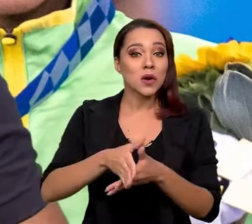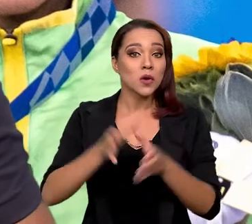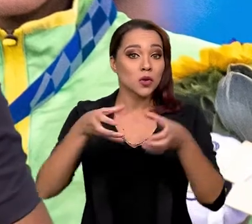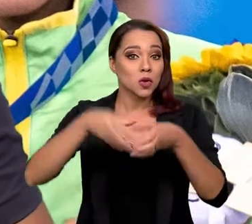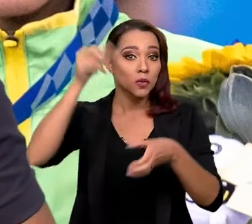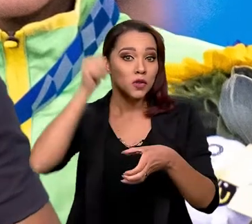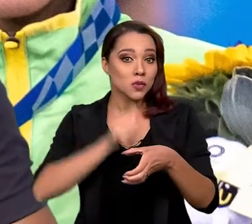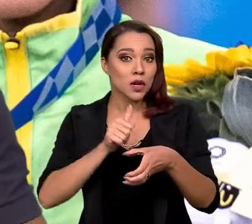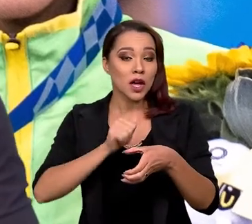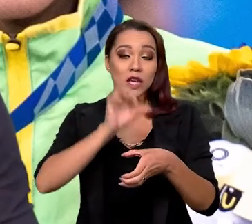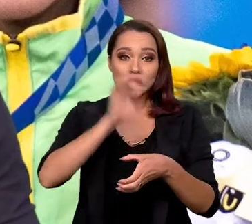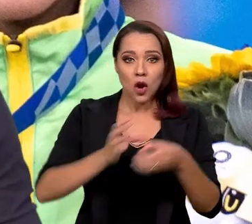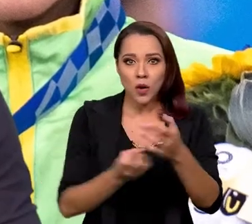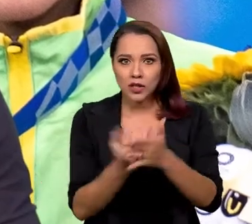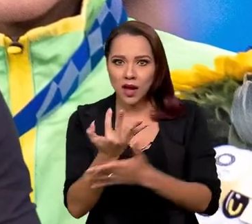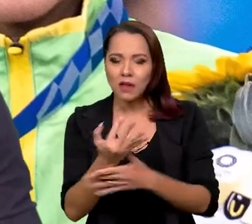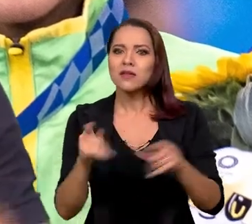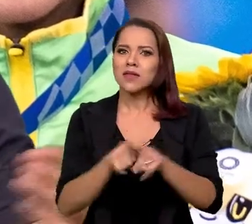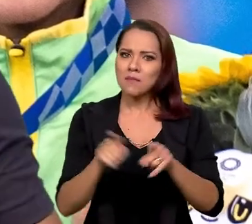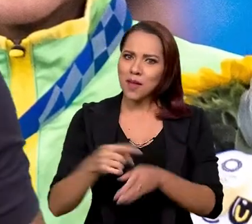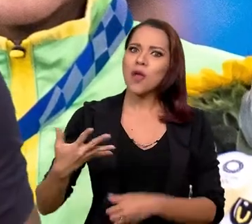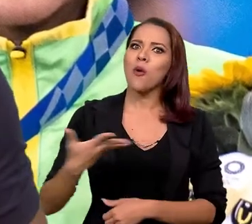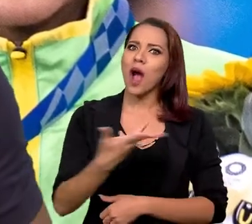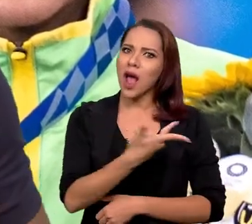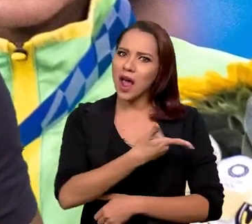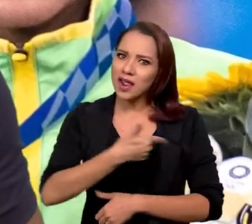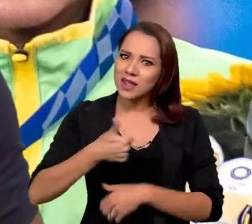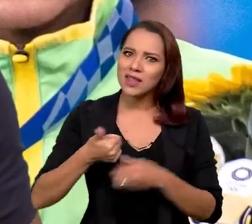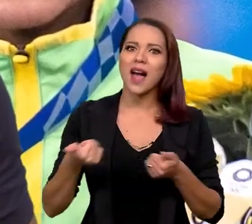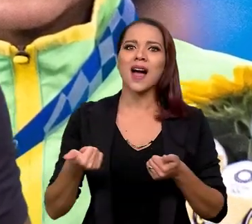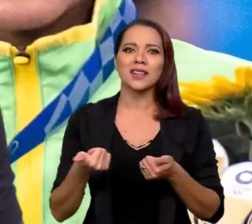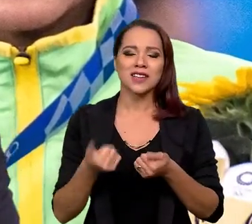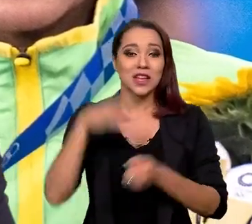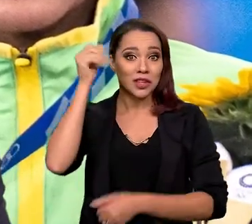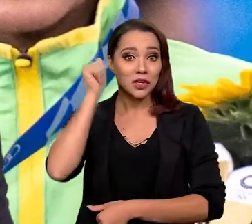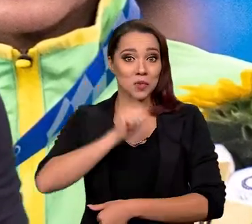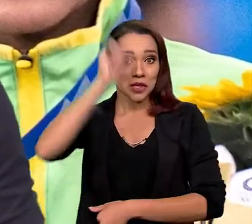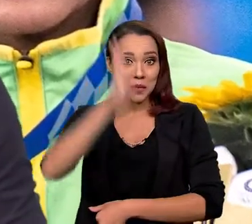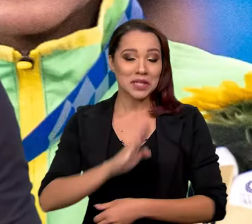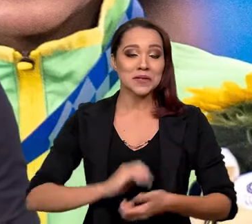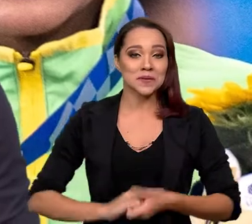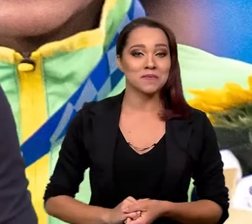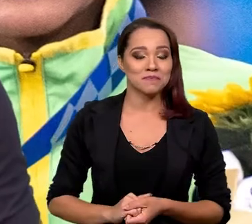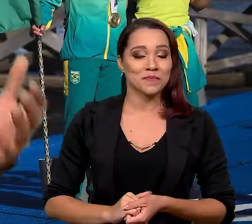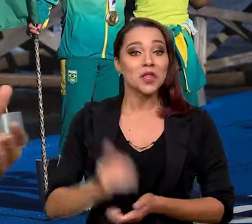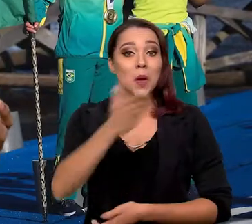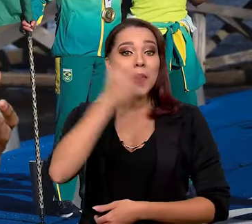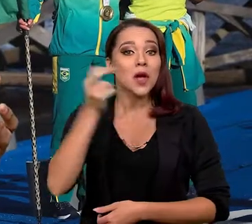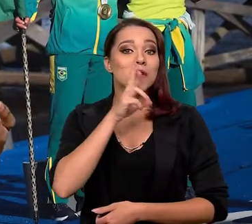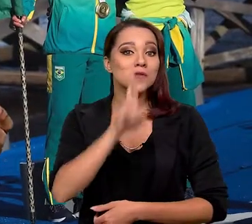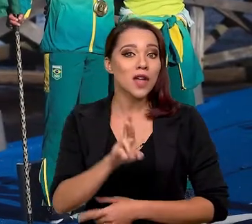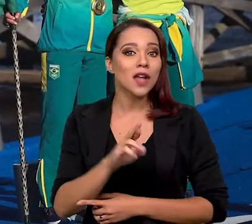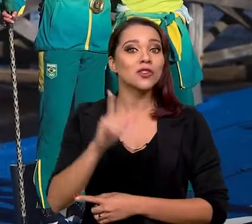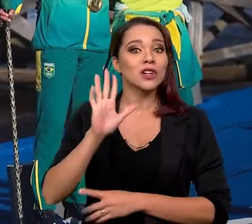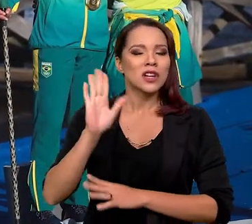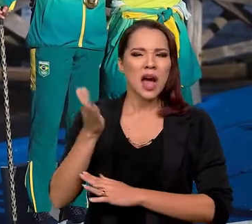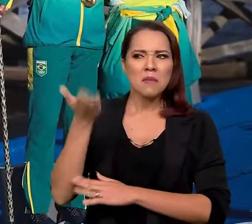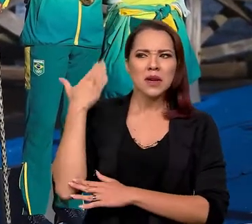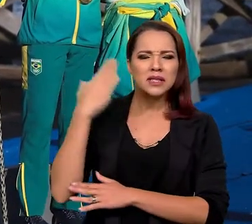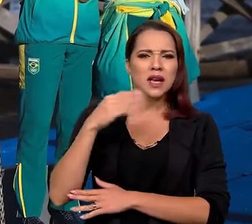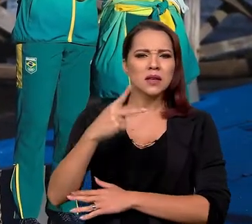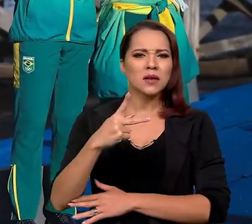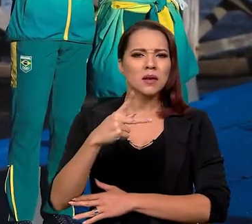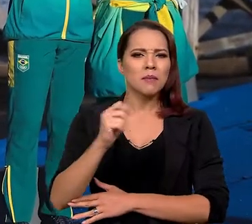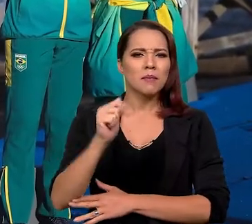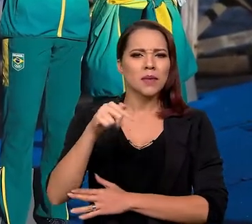participação feminina, não só em quantidade, como também em qualidade das meninas do Brasil. O melhor resultado tinha sido